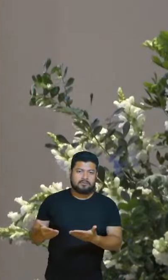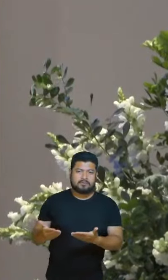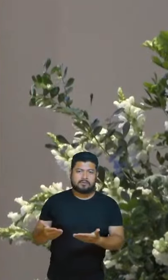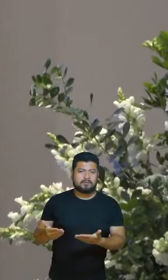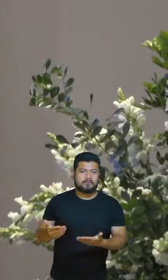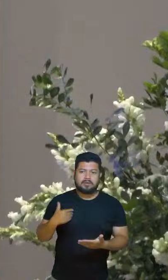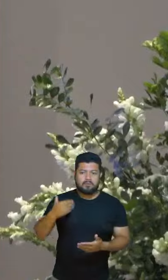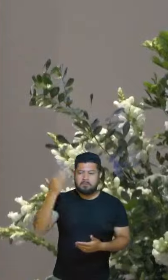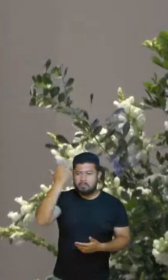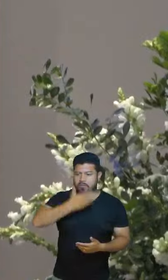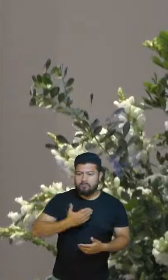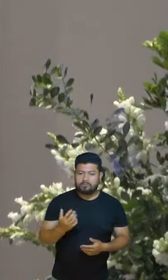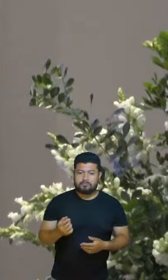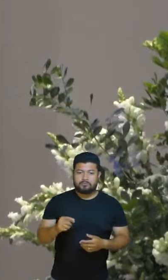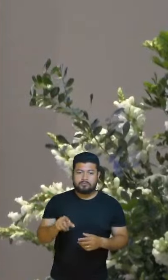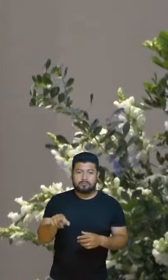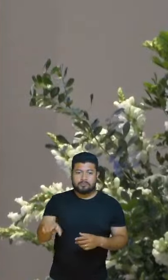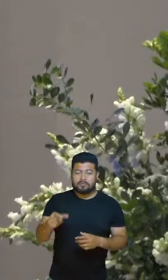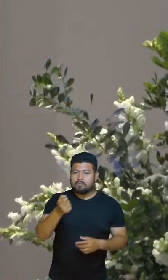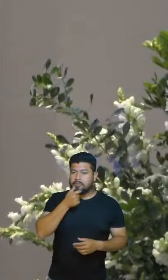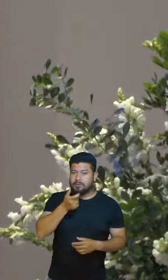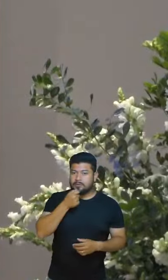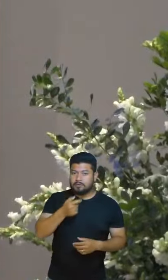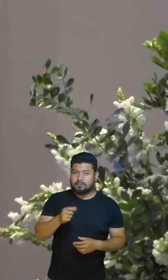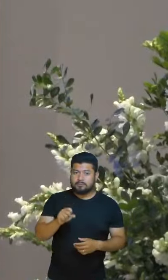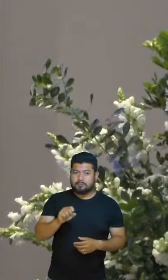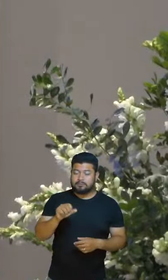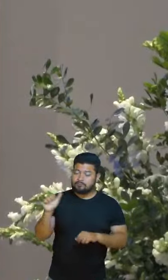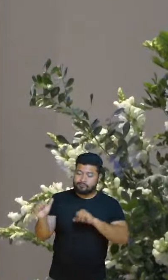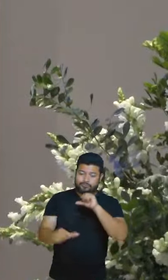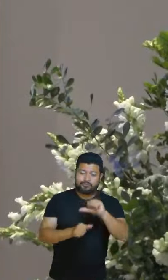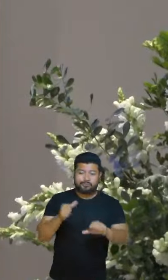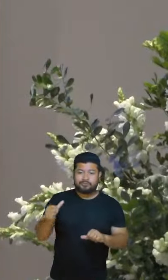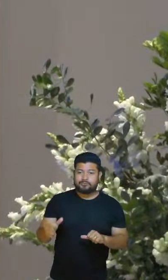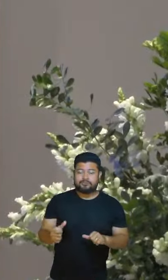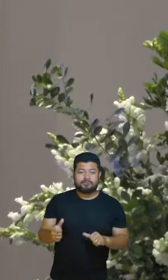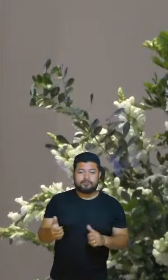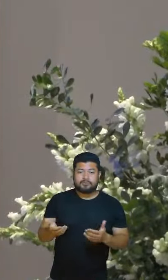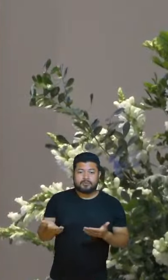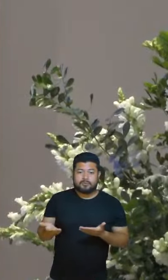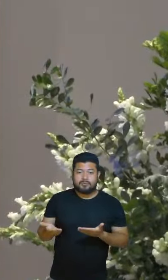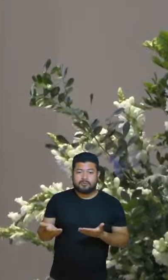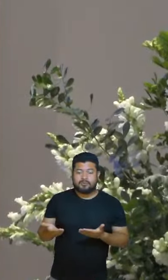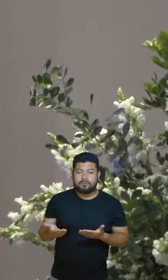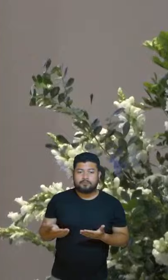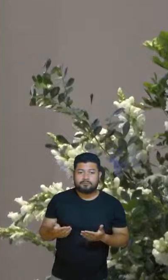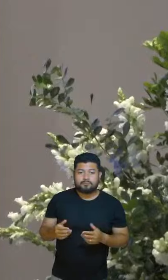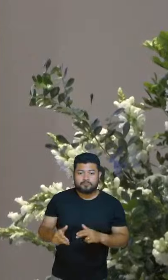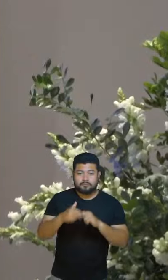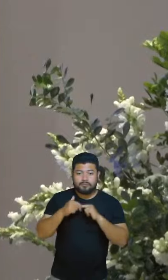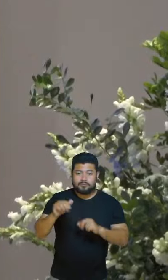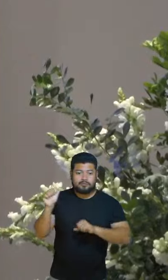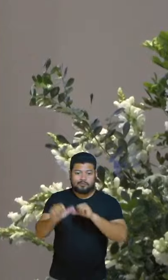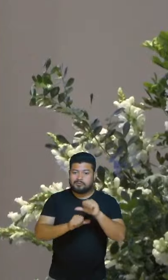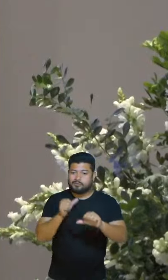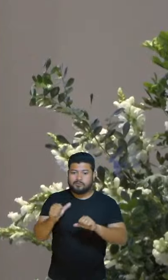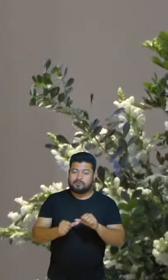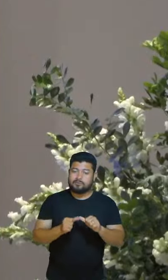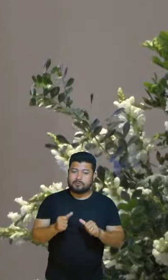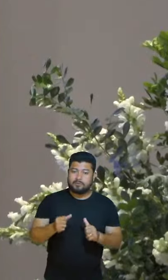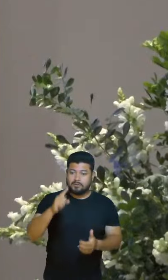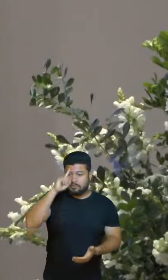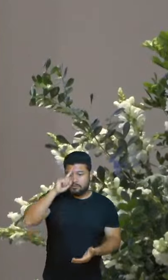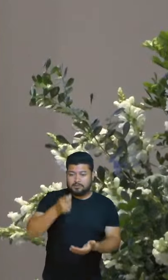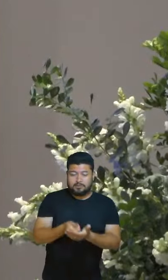provado que aquele medicamento faz esse Então se do eu no chamado teste dalbert né que é o como a suprema